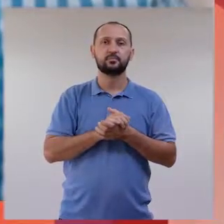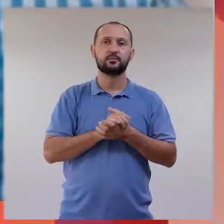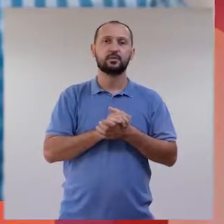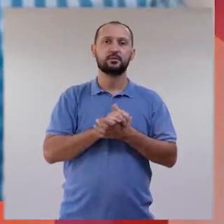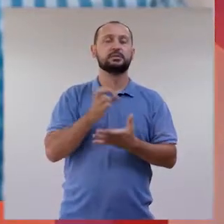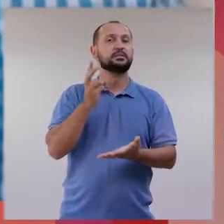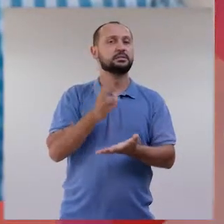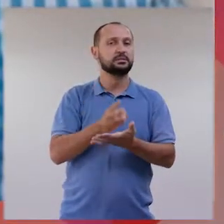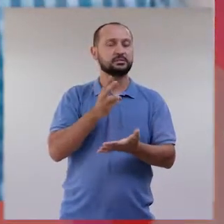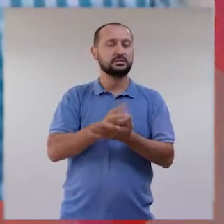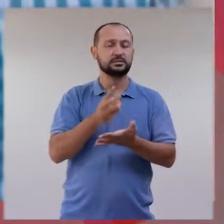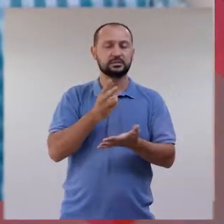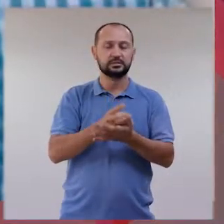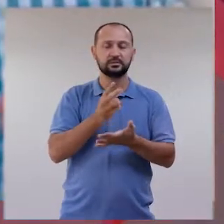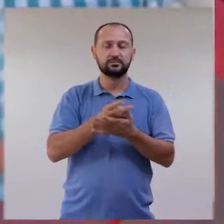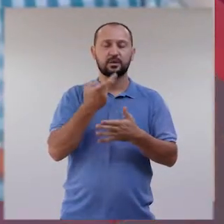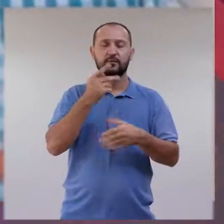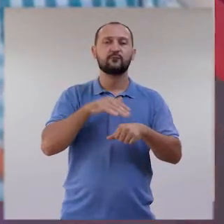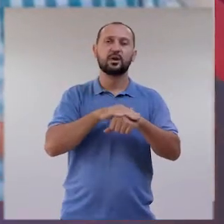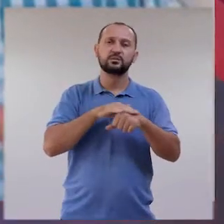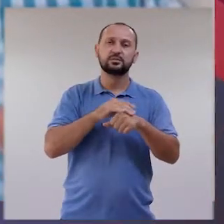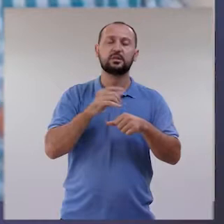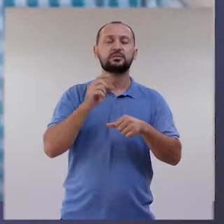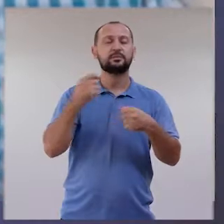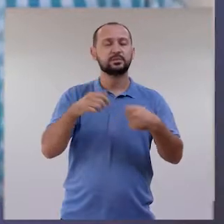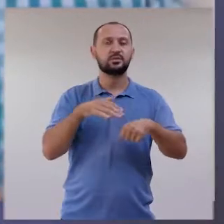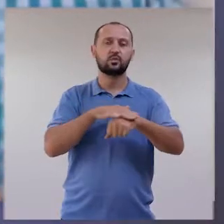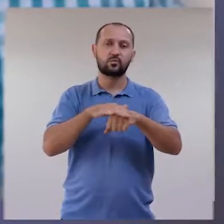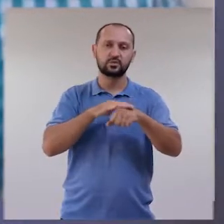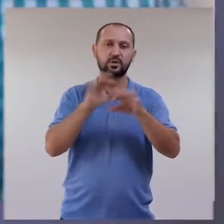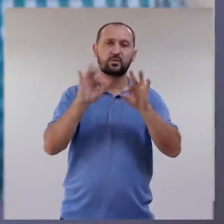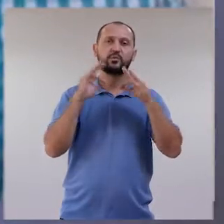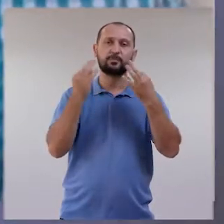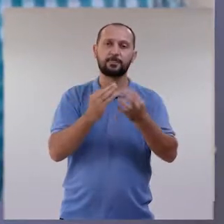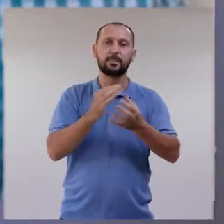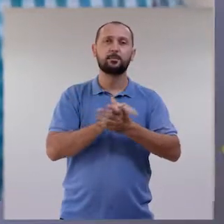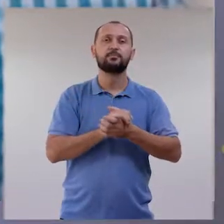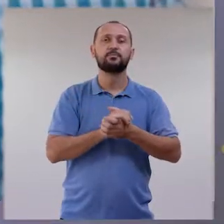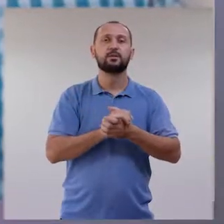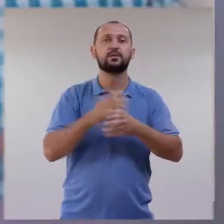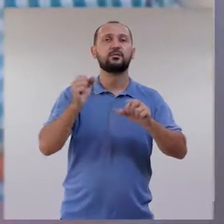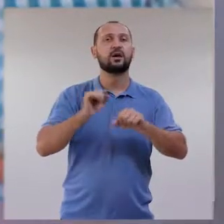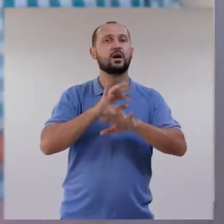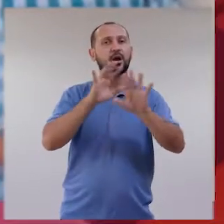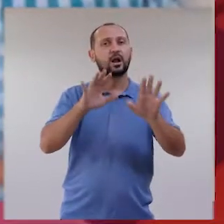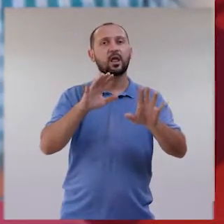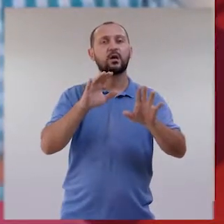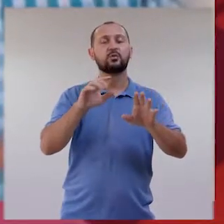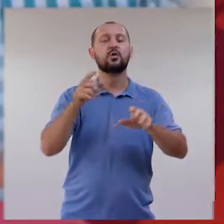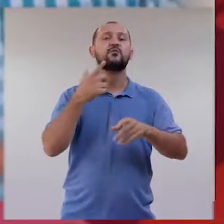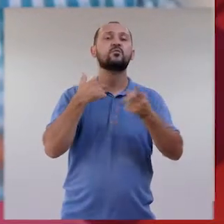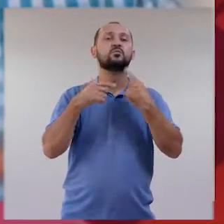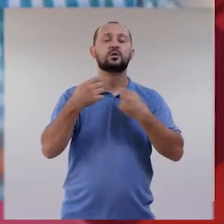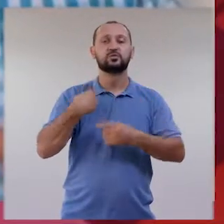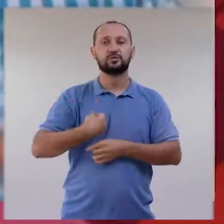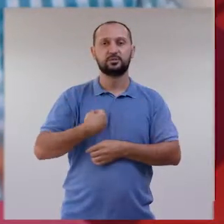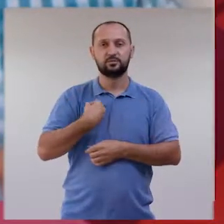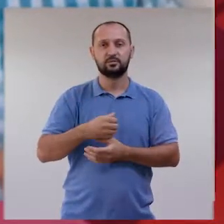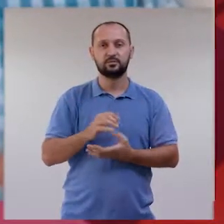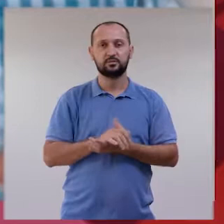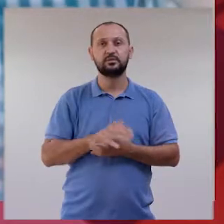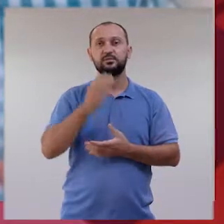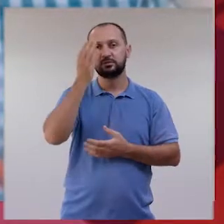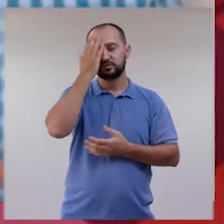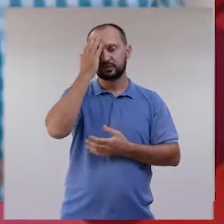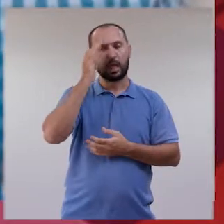sempre falar a mesma coisa. Você tem que conversar com a família e deixar claro da sua vontade em